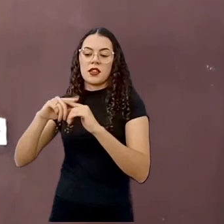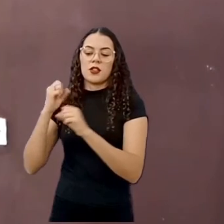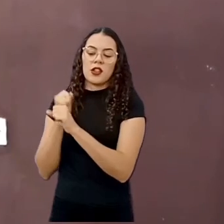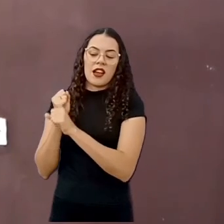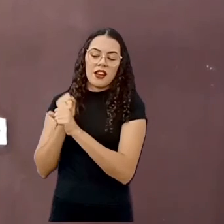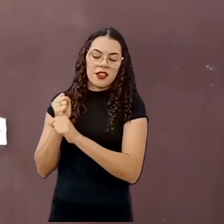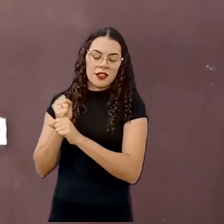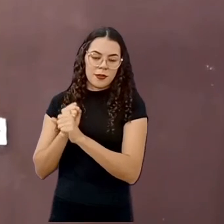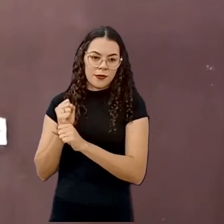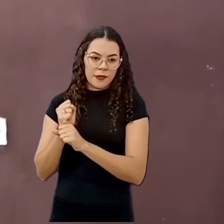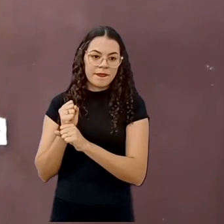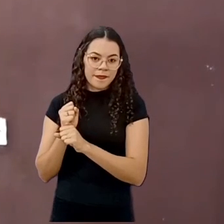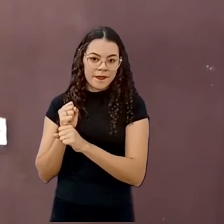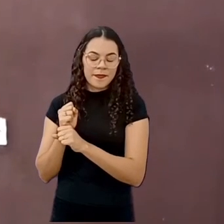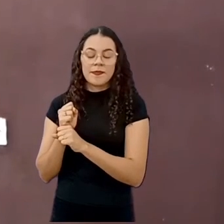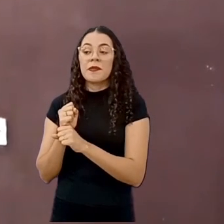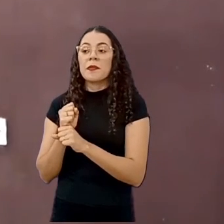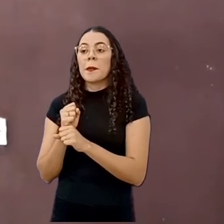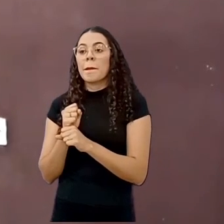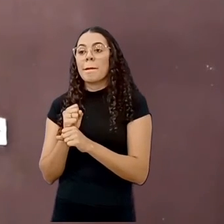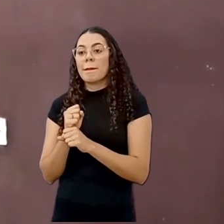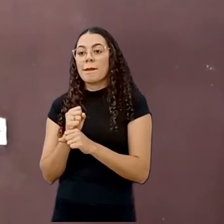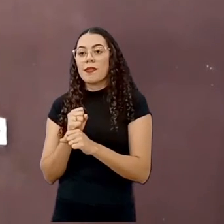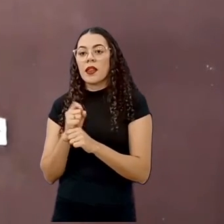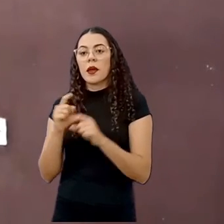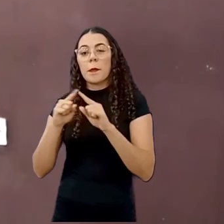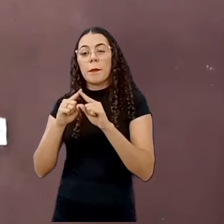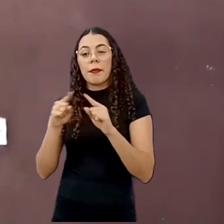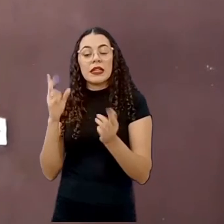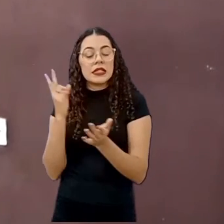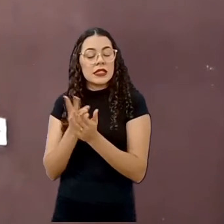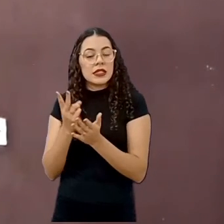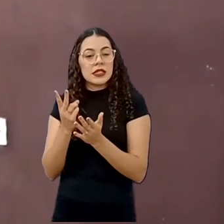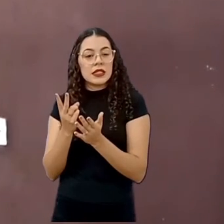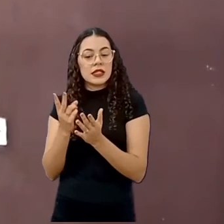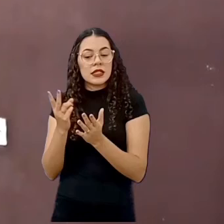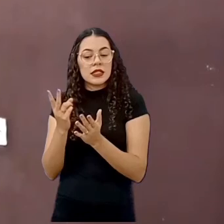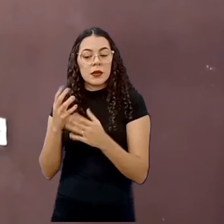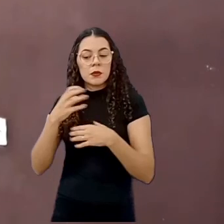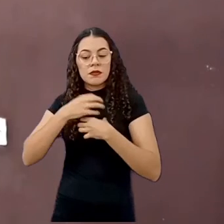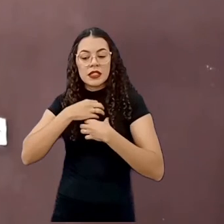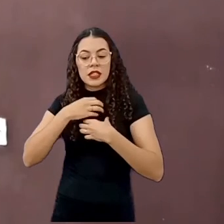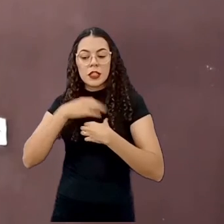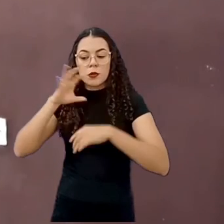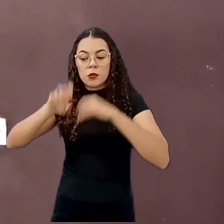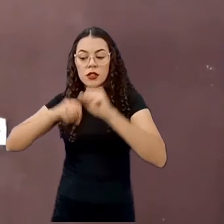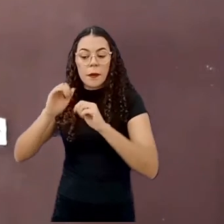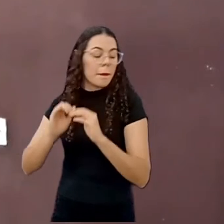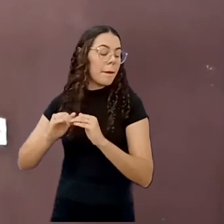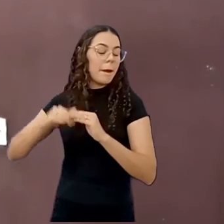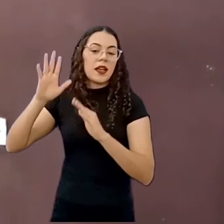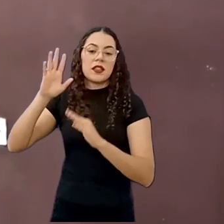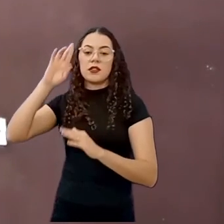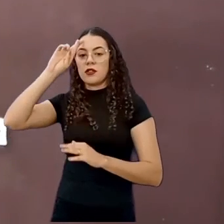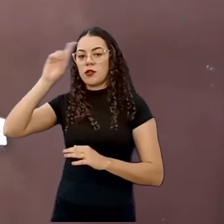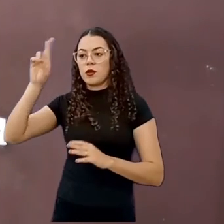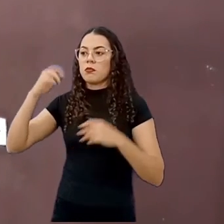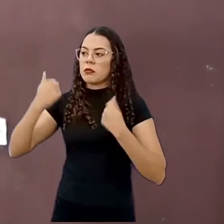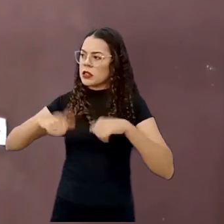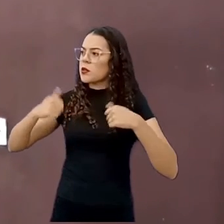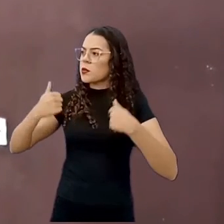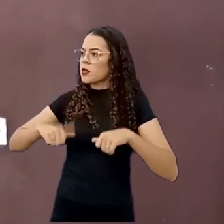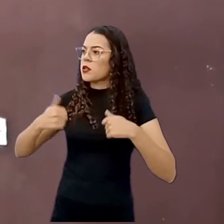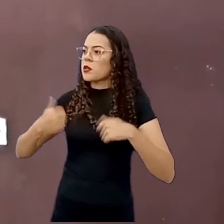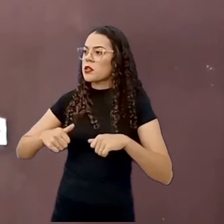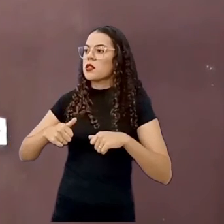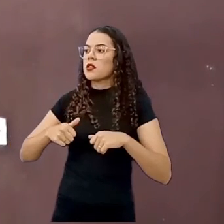anos. Mas que sente que precisa buscar mais ao Senhor,